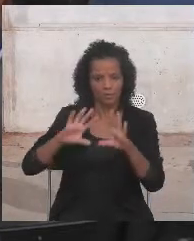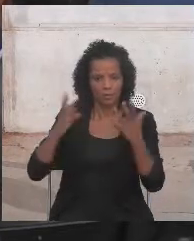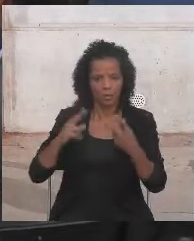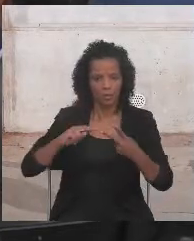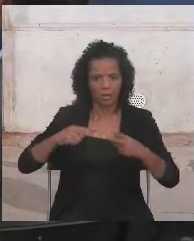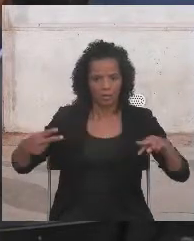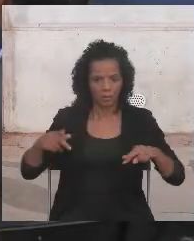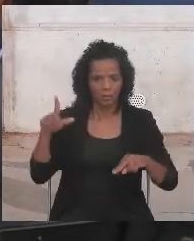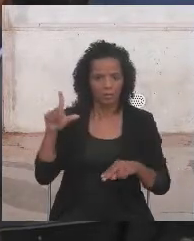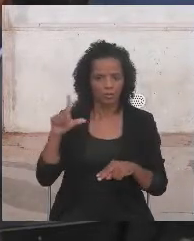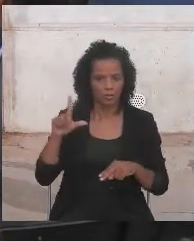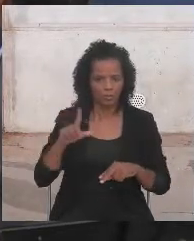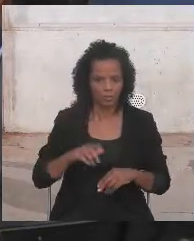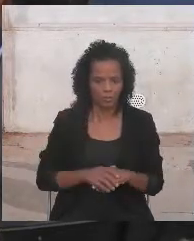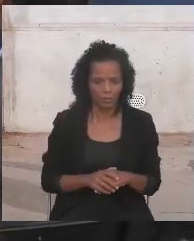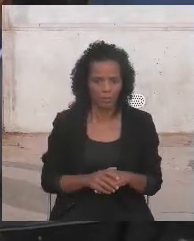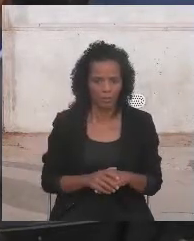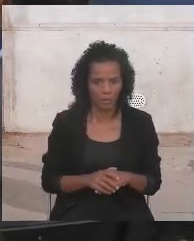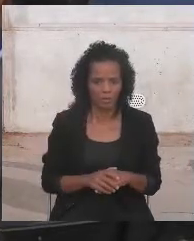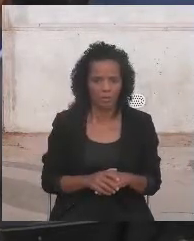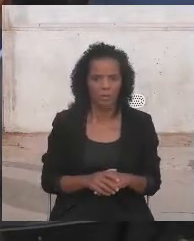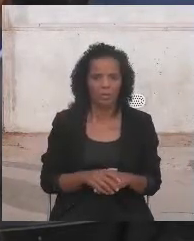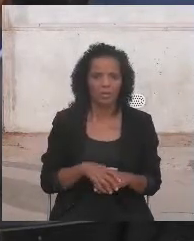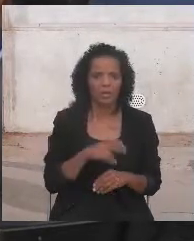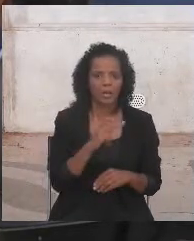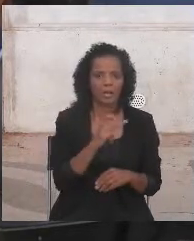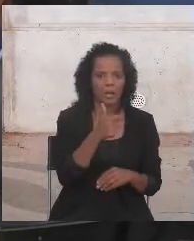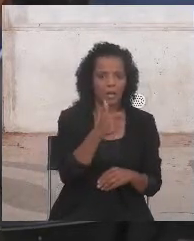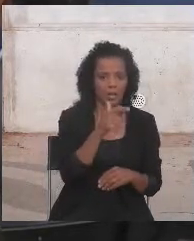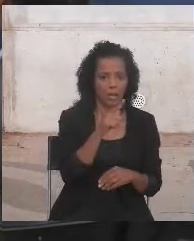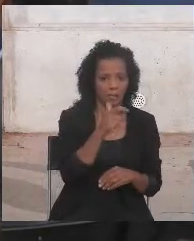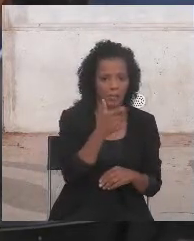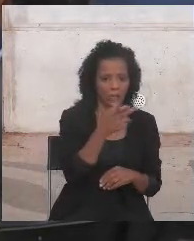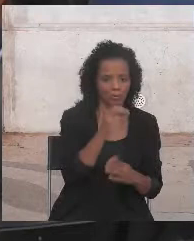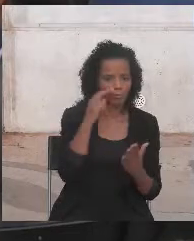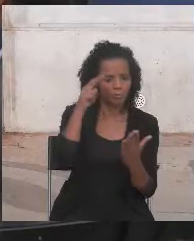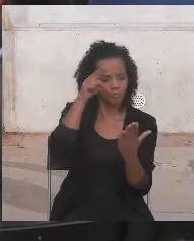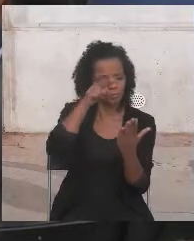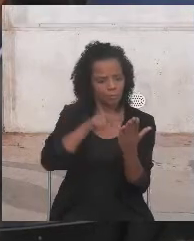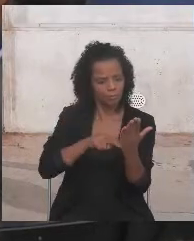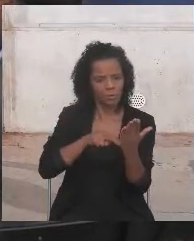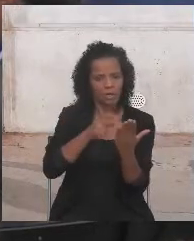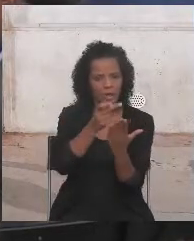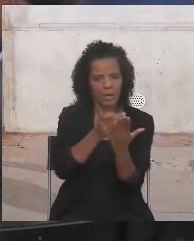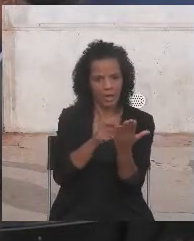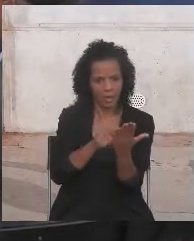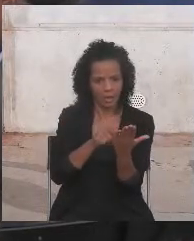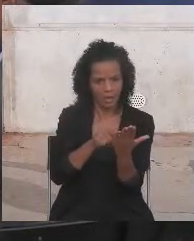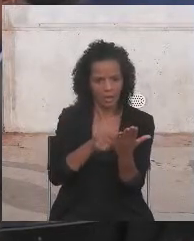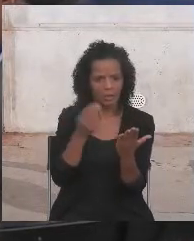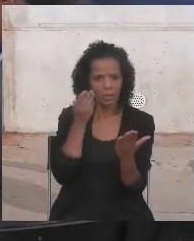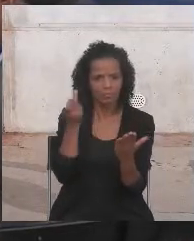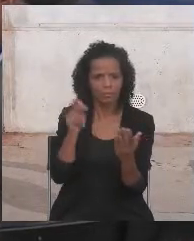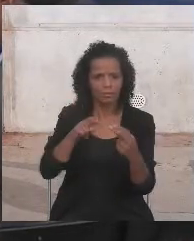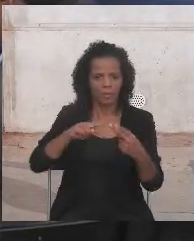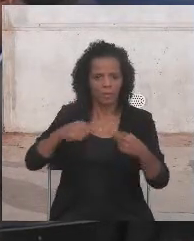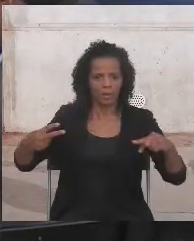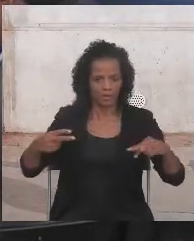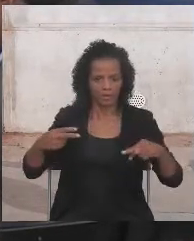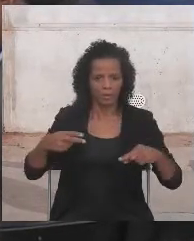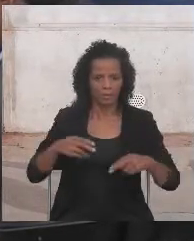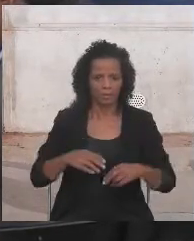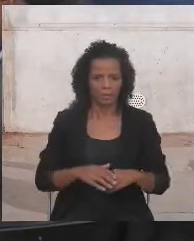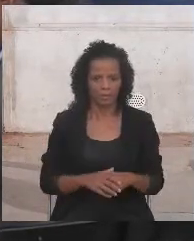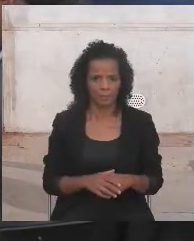Câmara Municipal de Lisboa, Alberto Laplene Guimarães, que fará a leitura da ata da instalação da Câmara